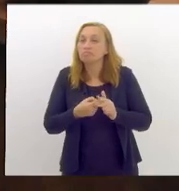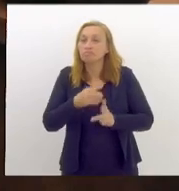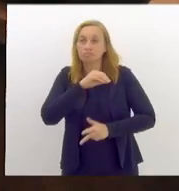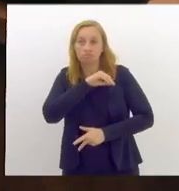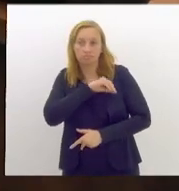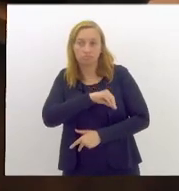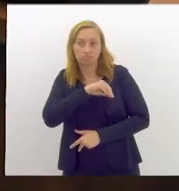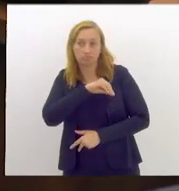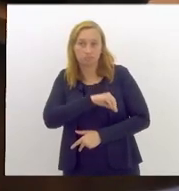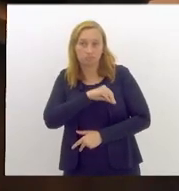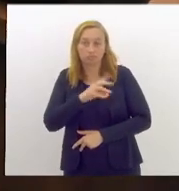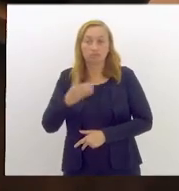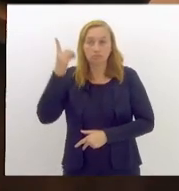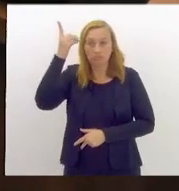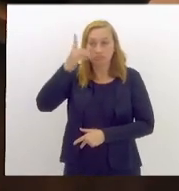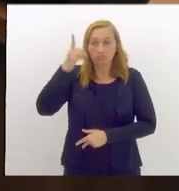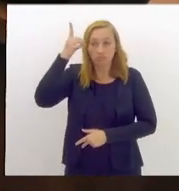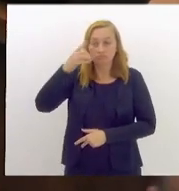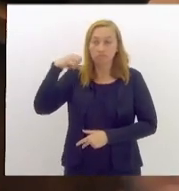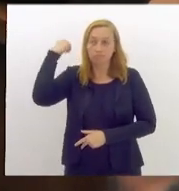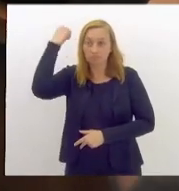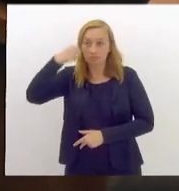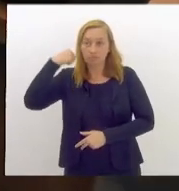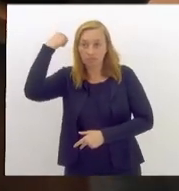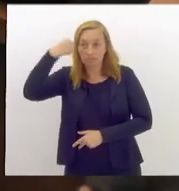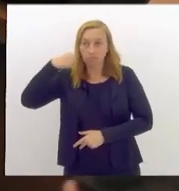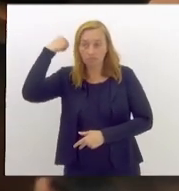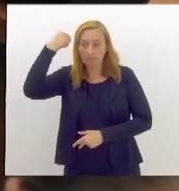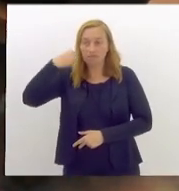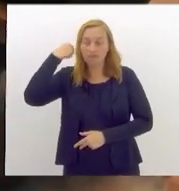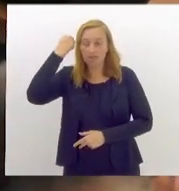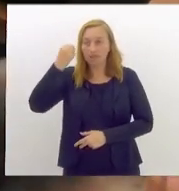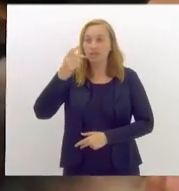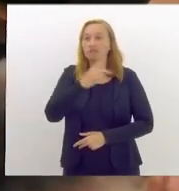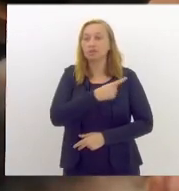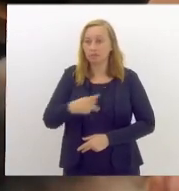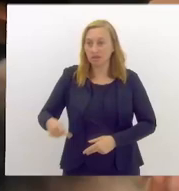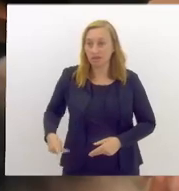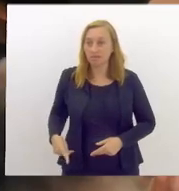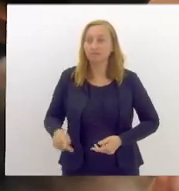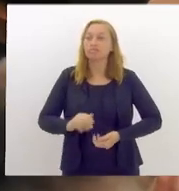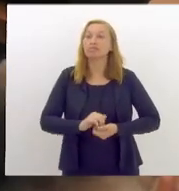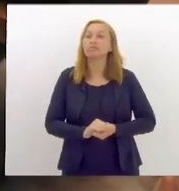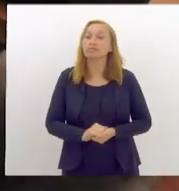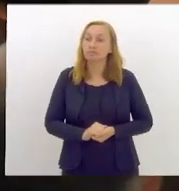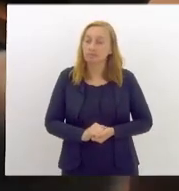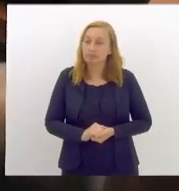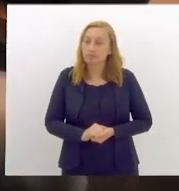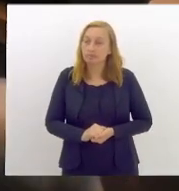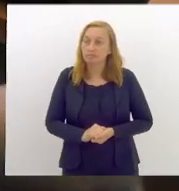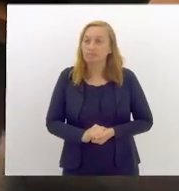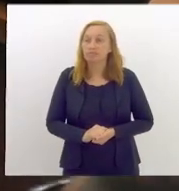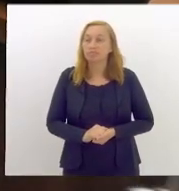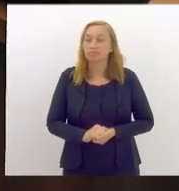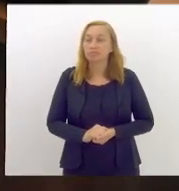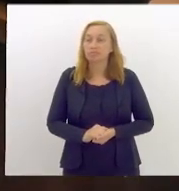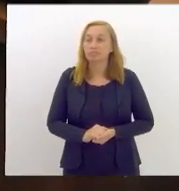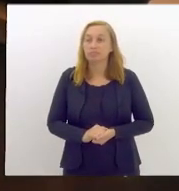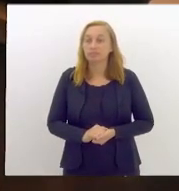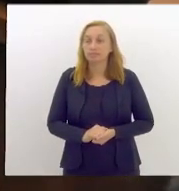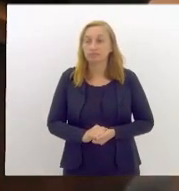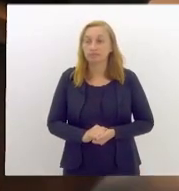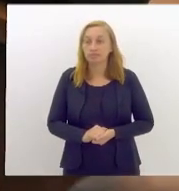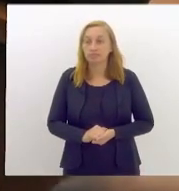para deputados e senadores e para presidente ela